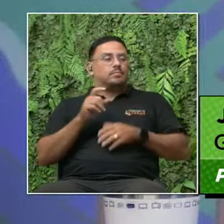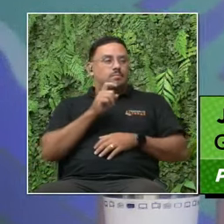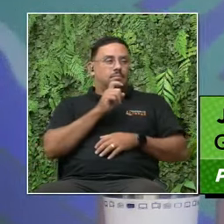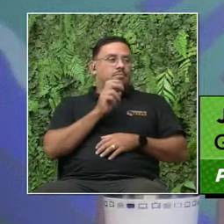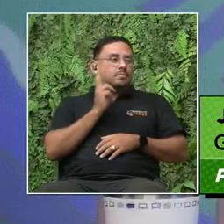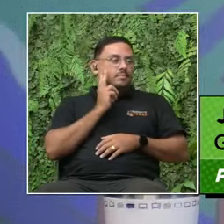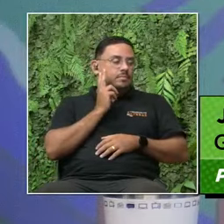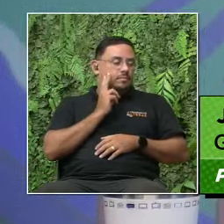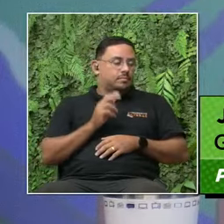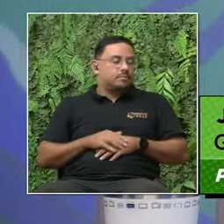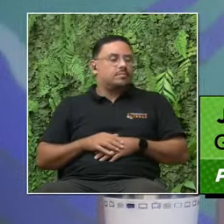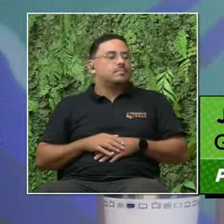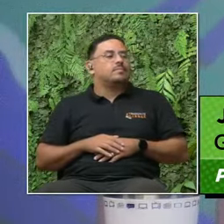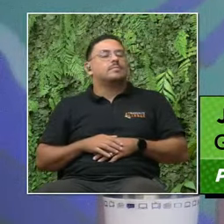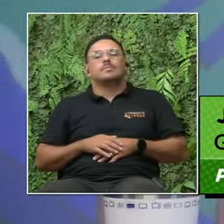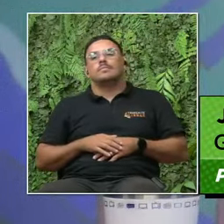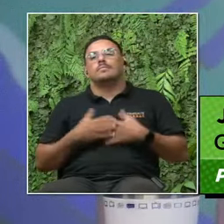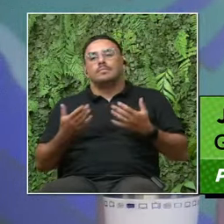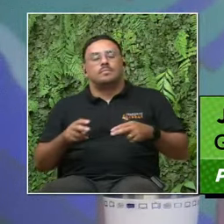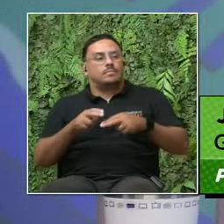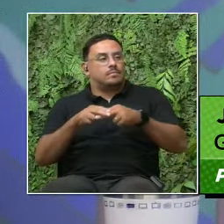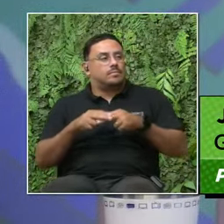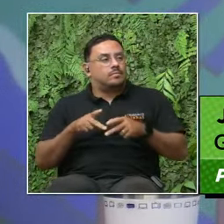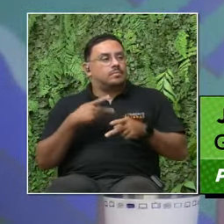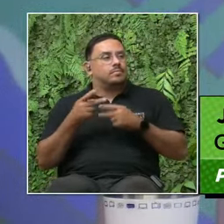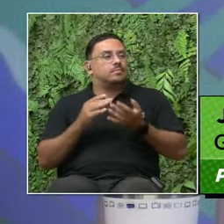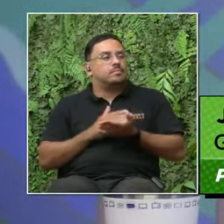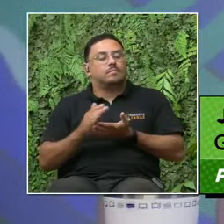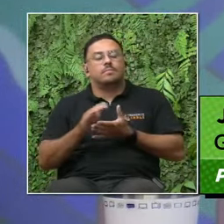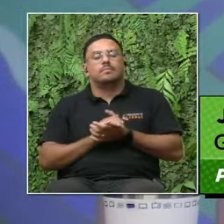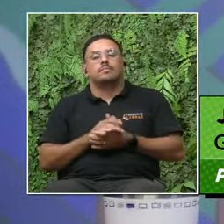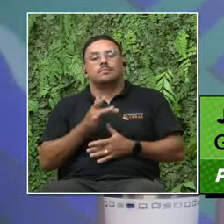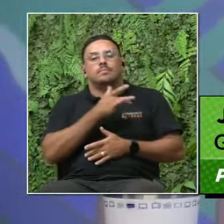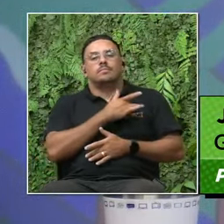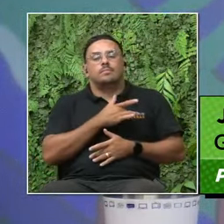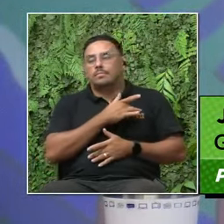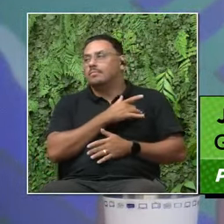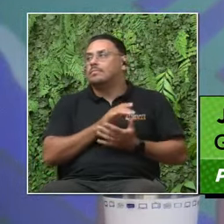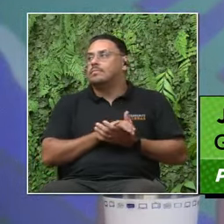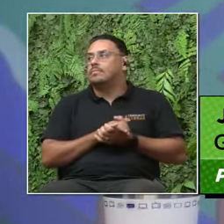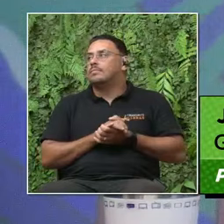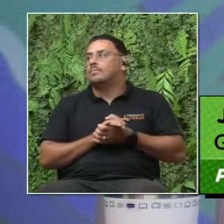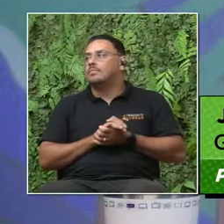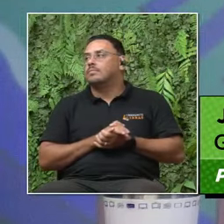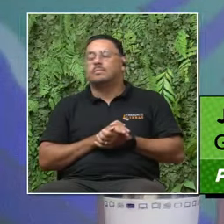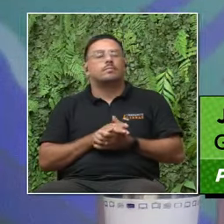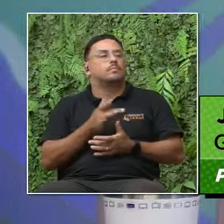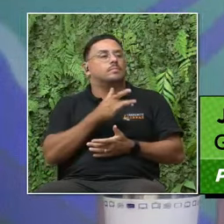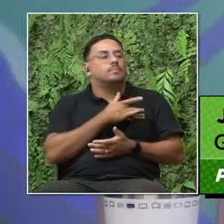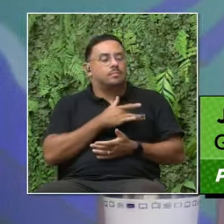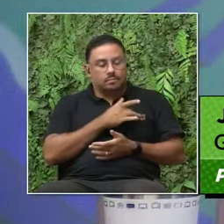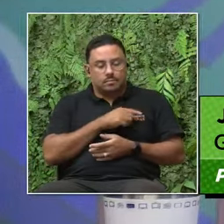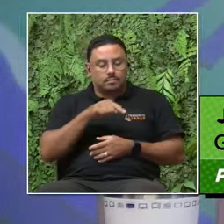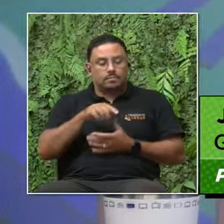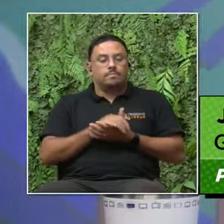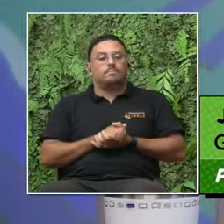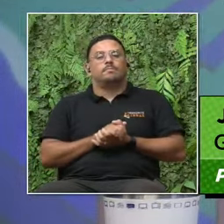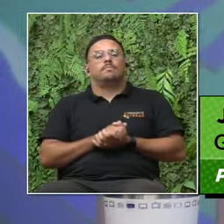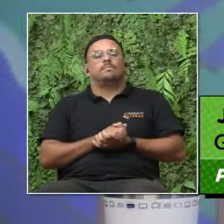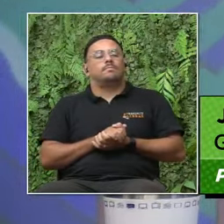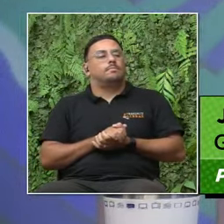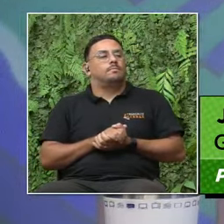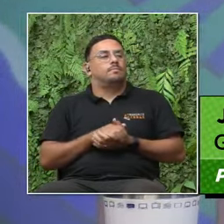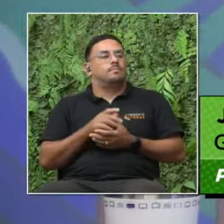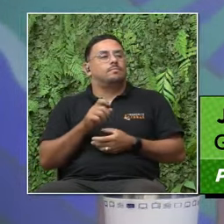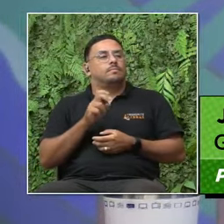né hoje tem que ter então então por isso eu vou começar com o Cruzeiro é verdade vou começar com o Cruzeiro aqui por causa disso